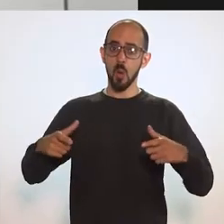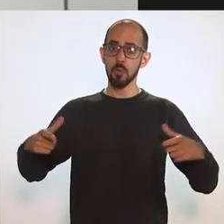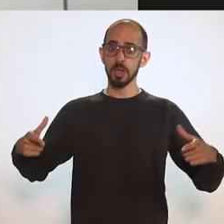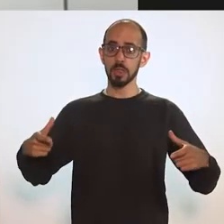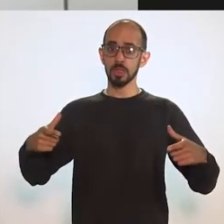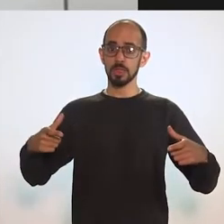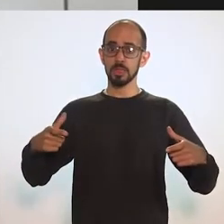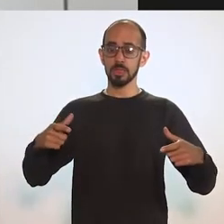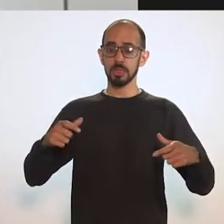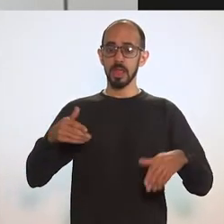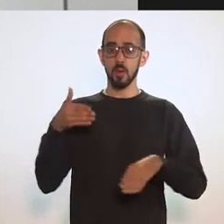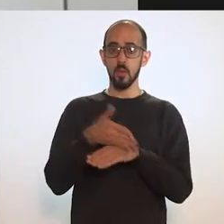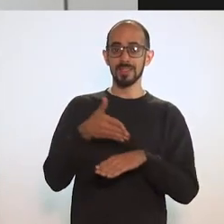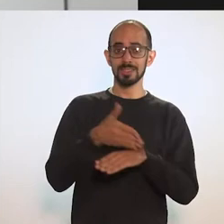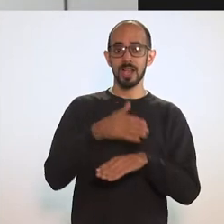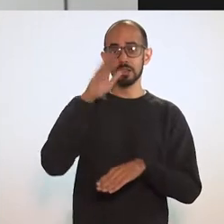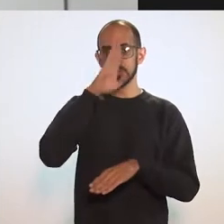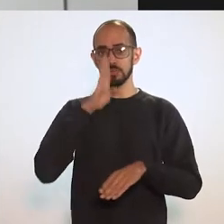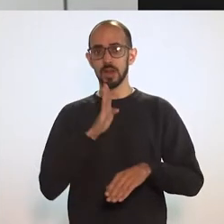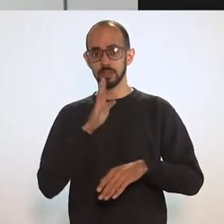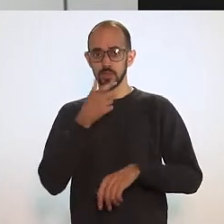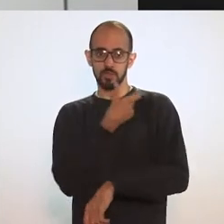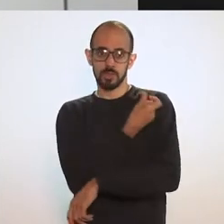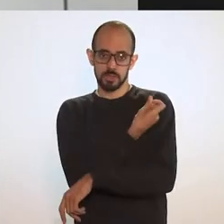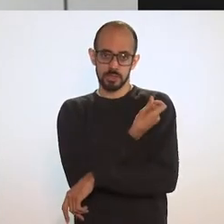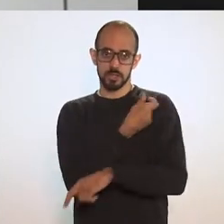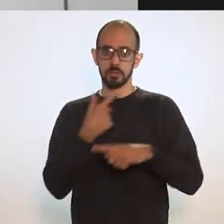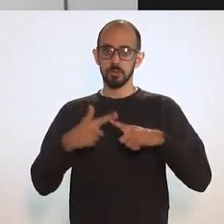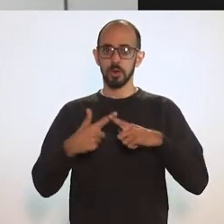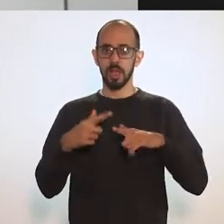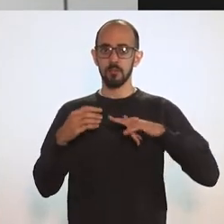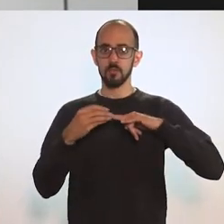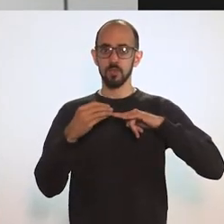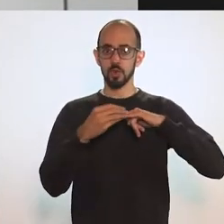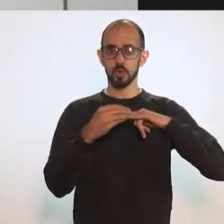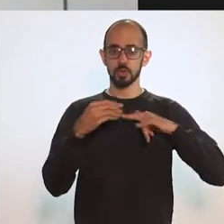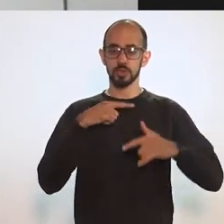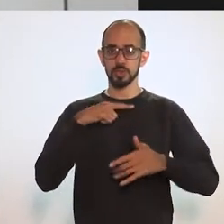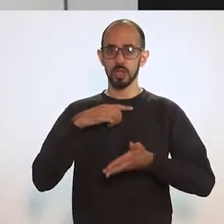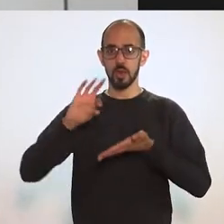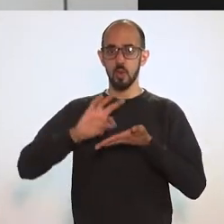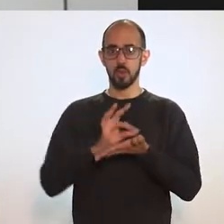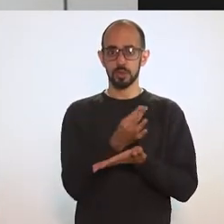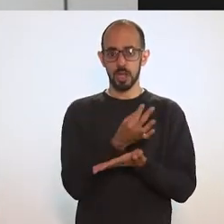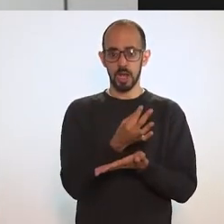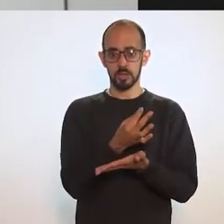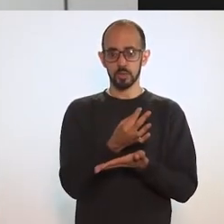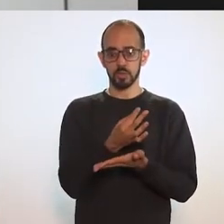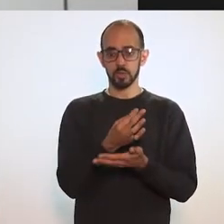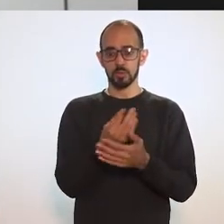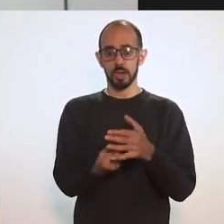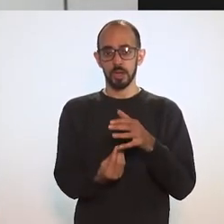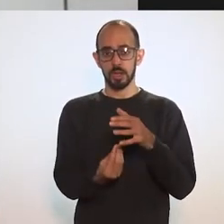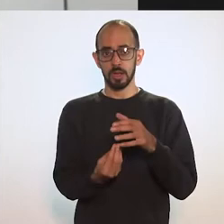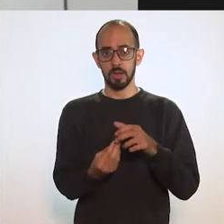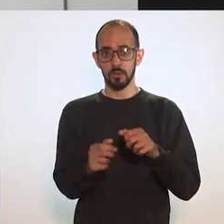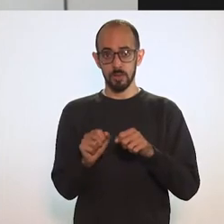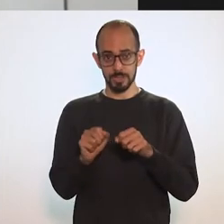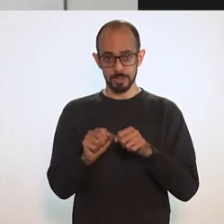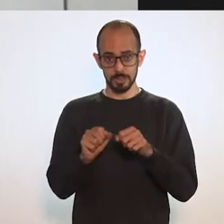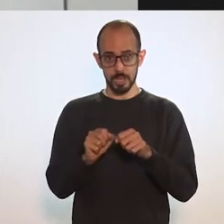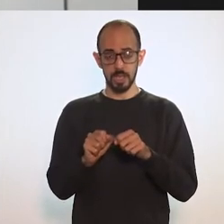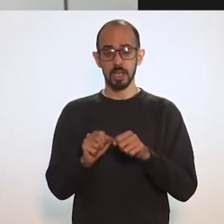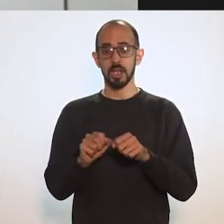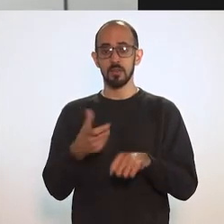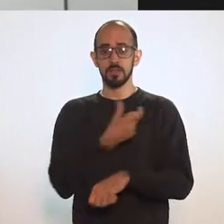acesso do Brasil à vacina, porque a Fiocruz, ela tem um contrato, né, de produção, transferência